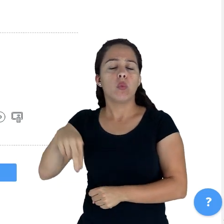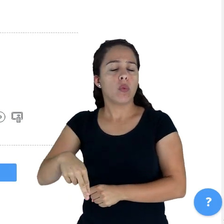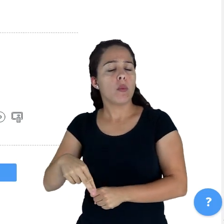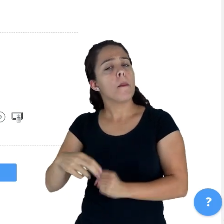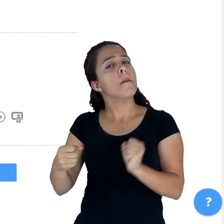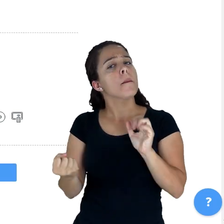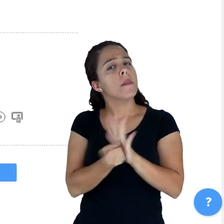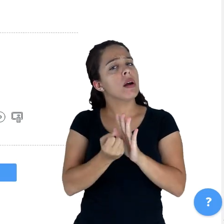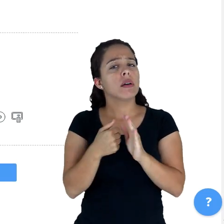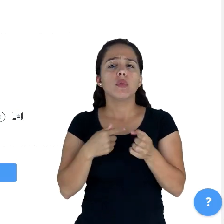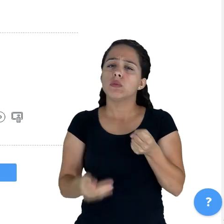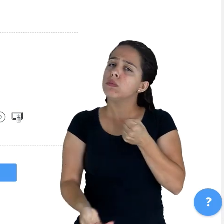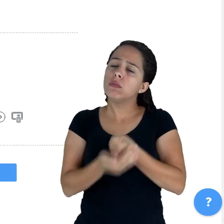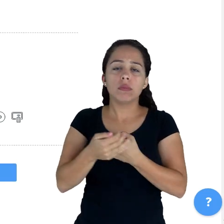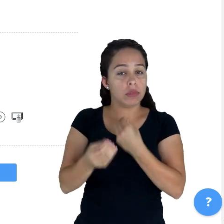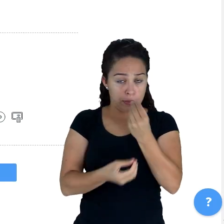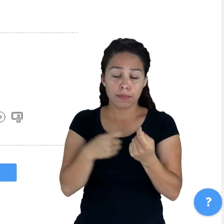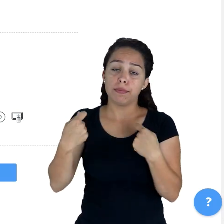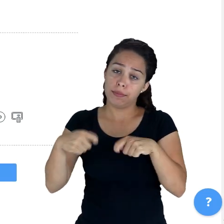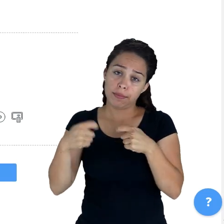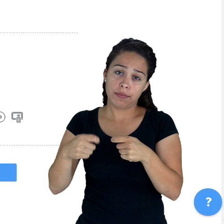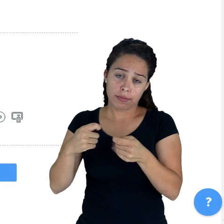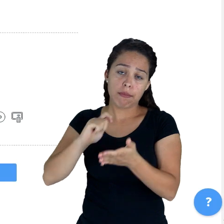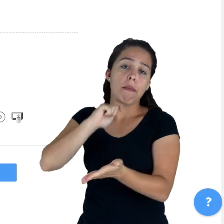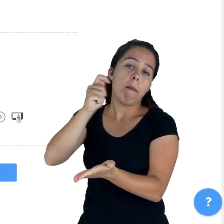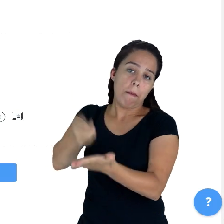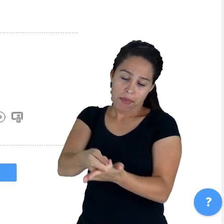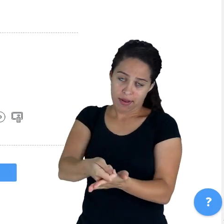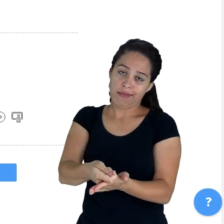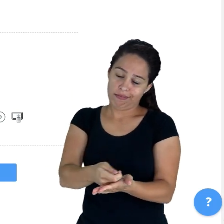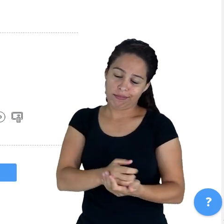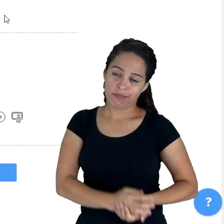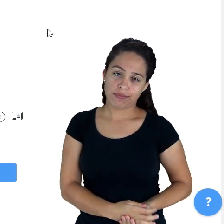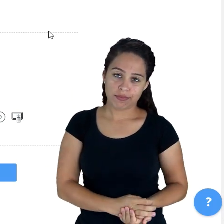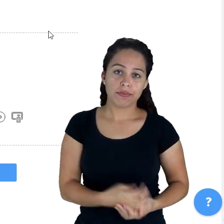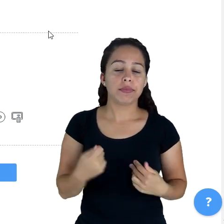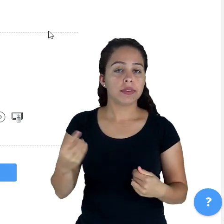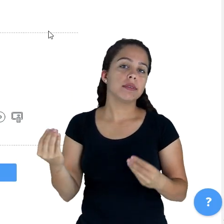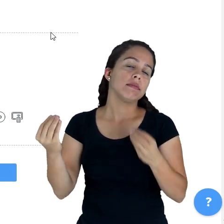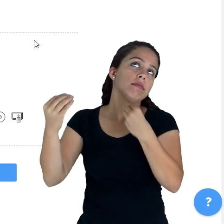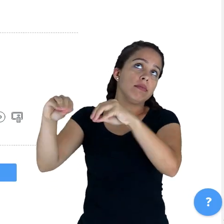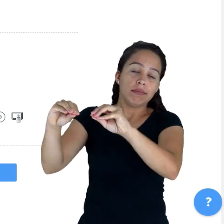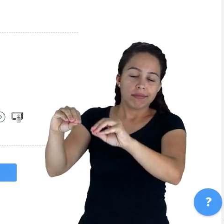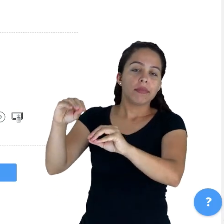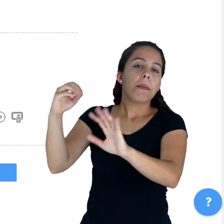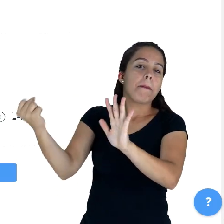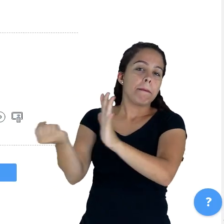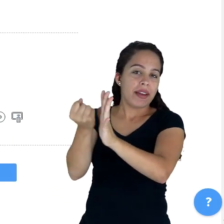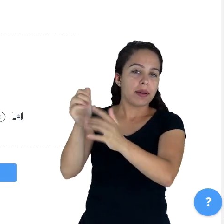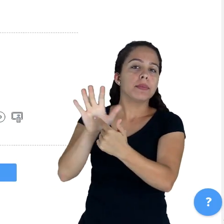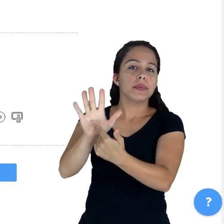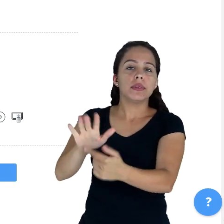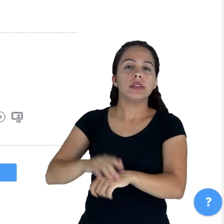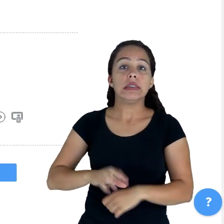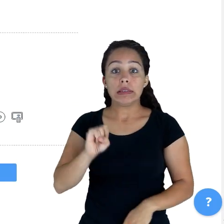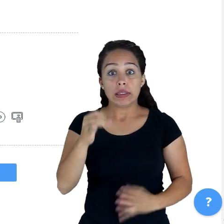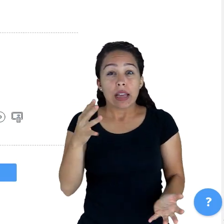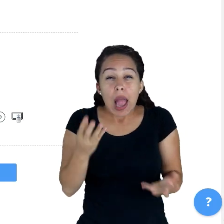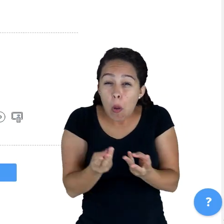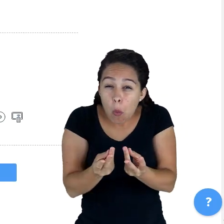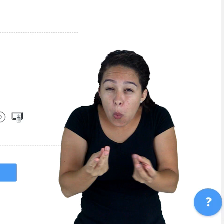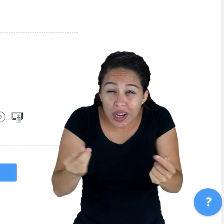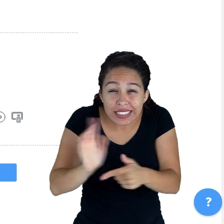ser premium então só tem a opção de mostrar a marca dele ea uma maior opção que eu full hd também tem que ser